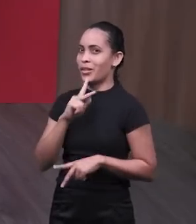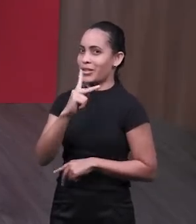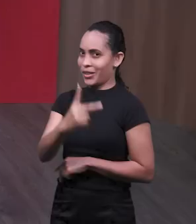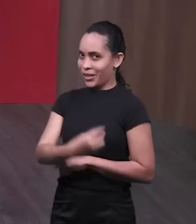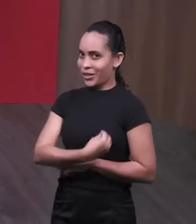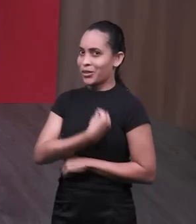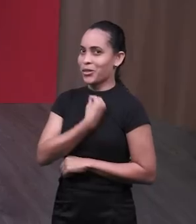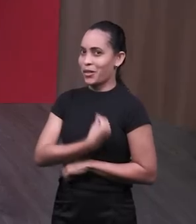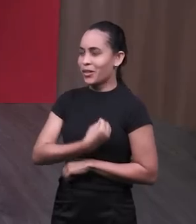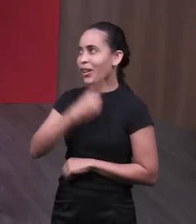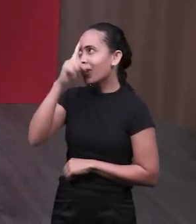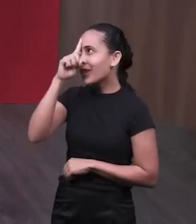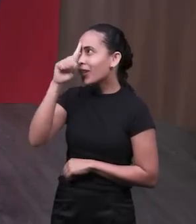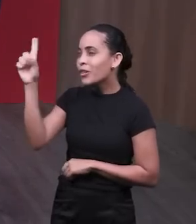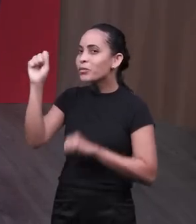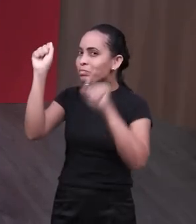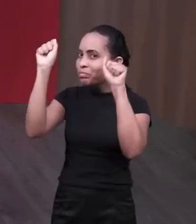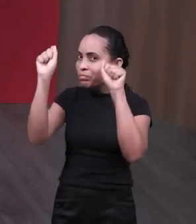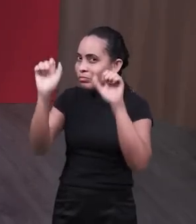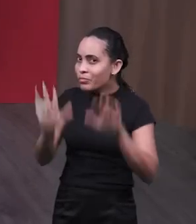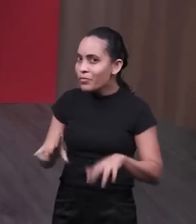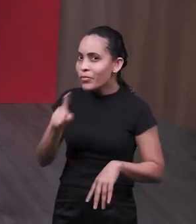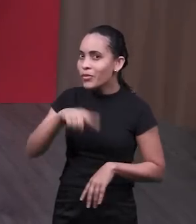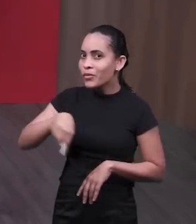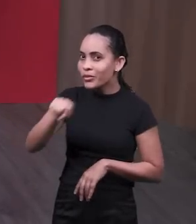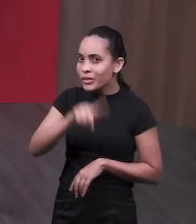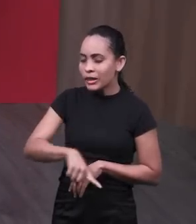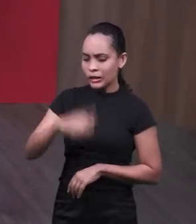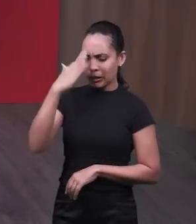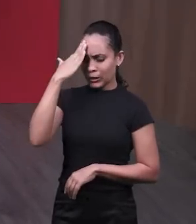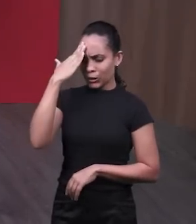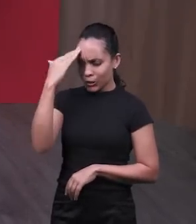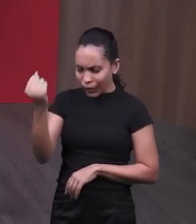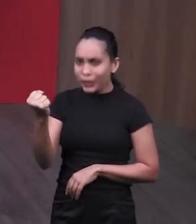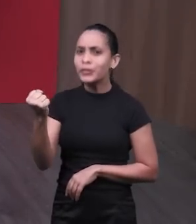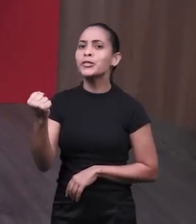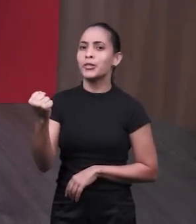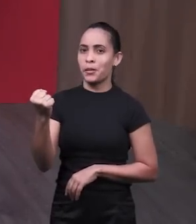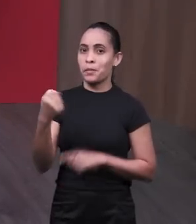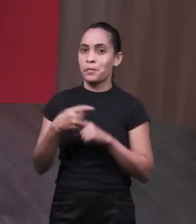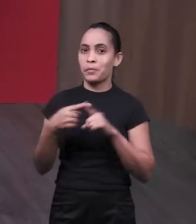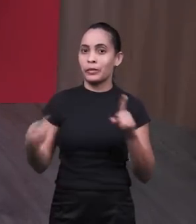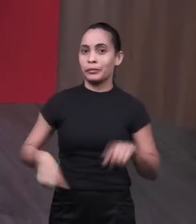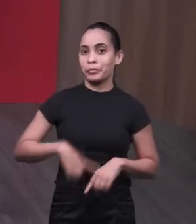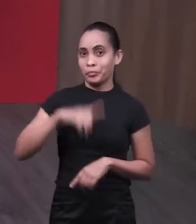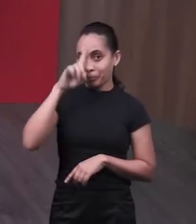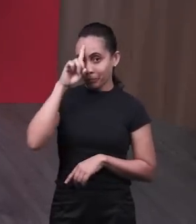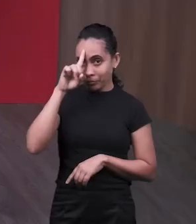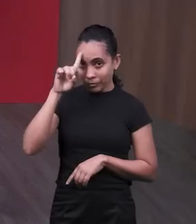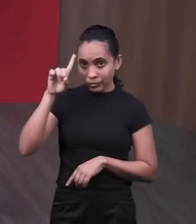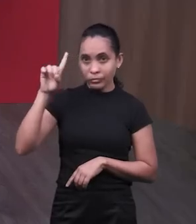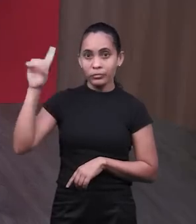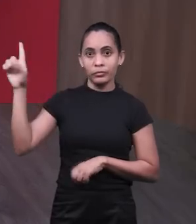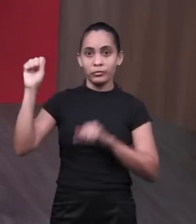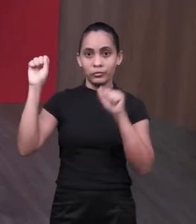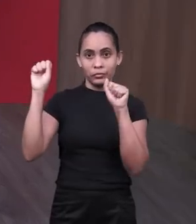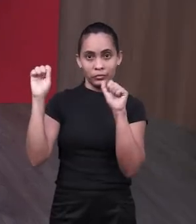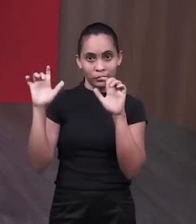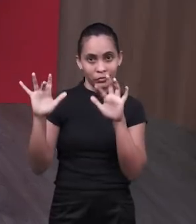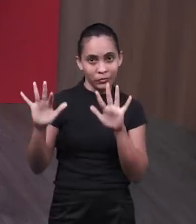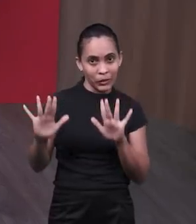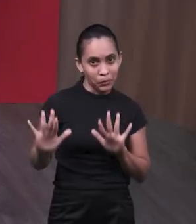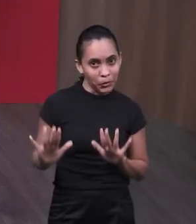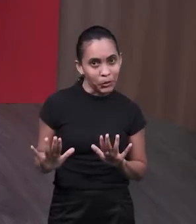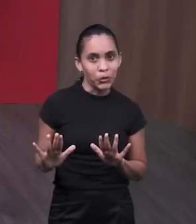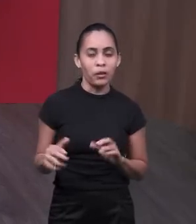todos vocês. Trabalhem, corram, sejam inteligentes, sejam fortes, mas é Deus que se compadece, é Deus